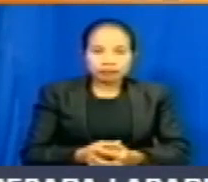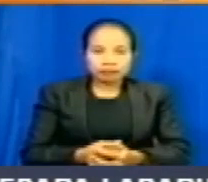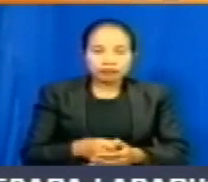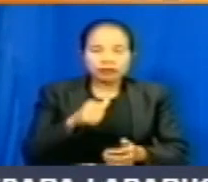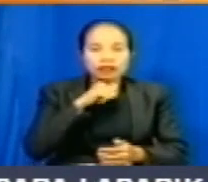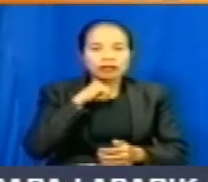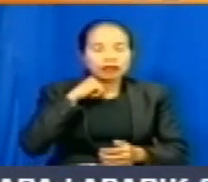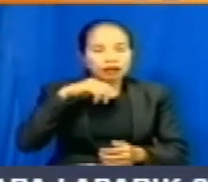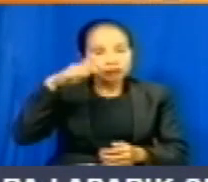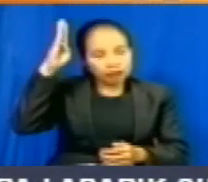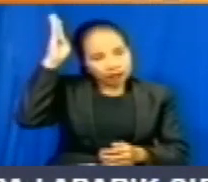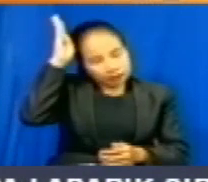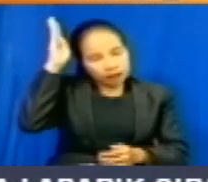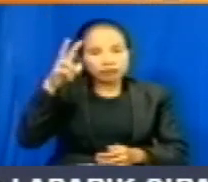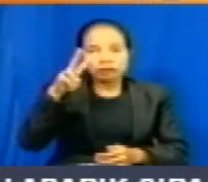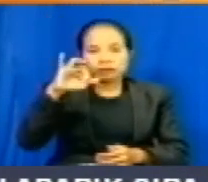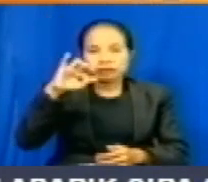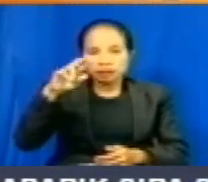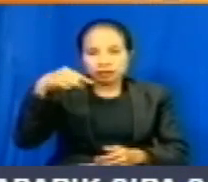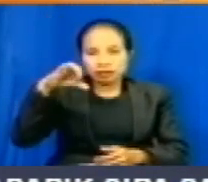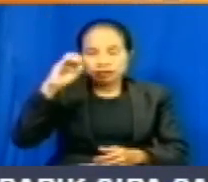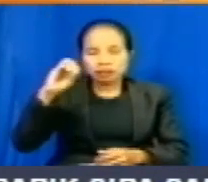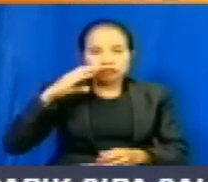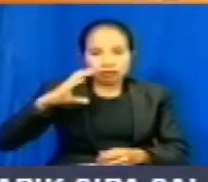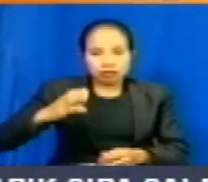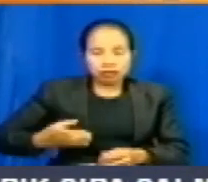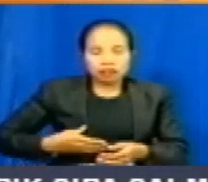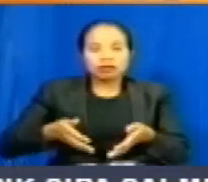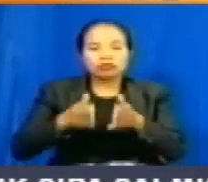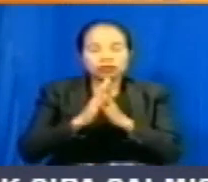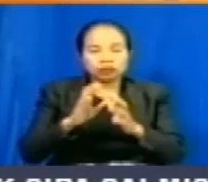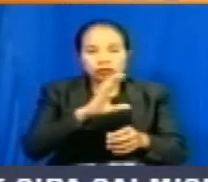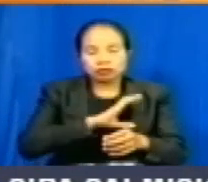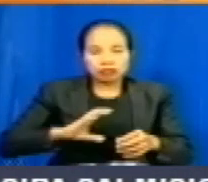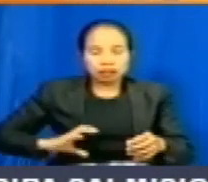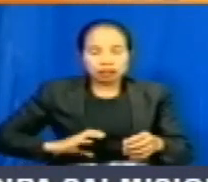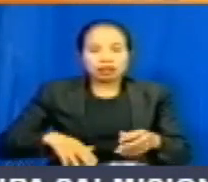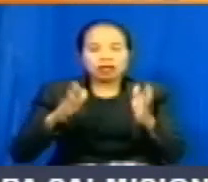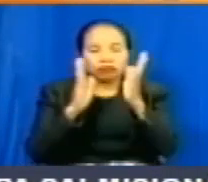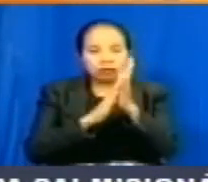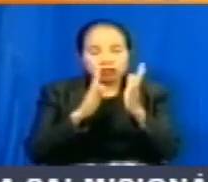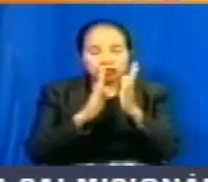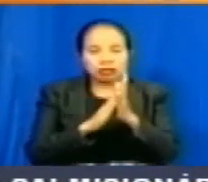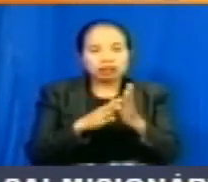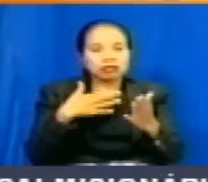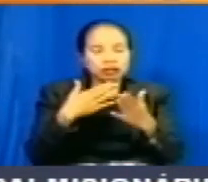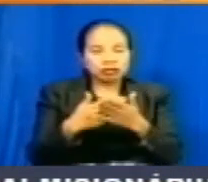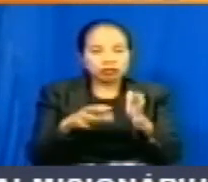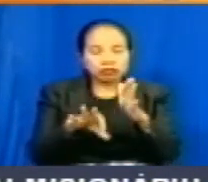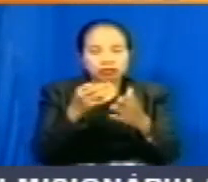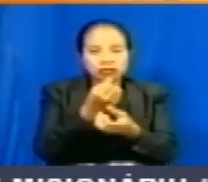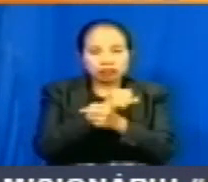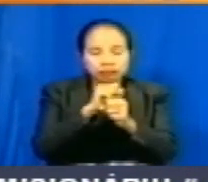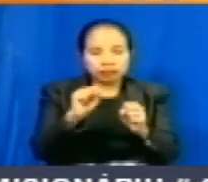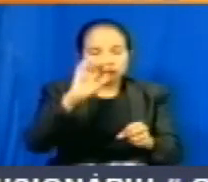Dom Virgilio Cardial do Carmo da Silva, Rússio Saranissira. A tua rino sadiam romag, rodietan salvação no graça rohan